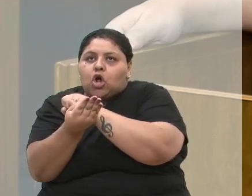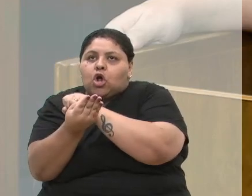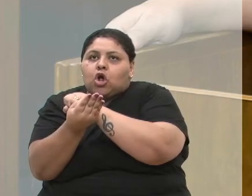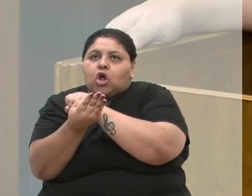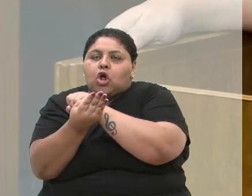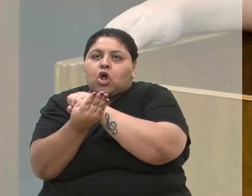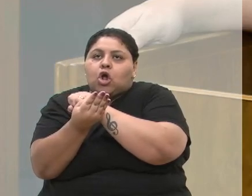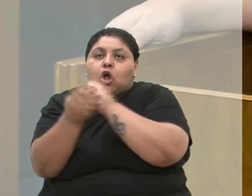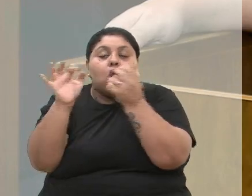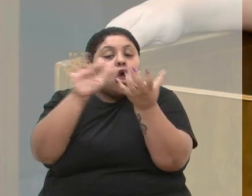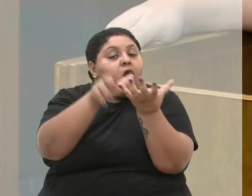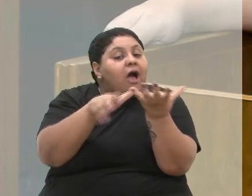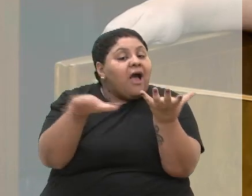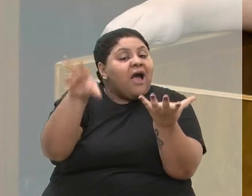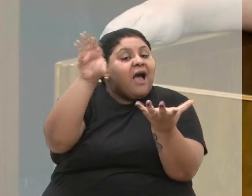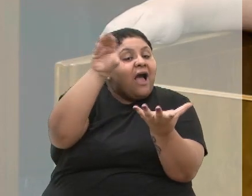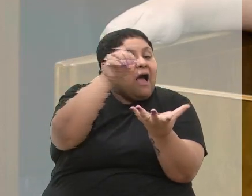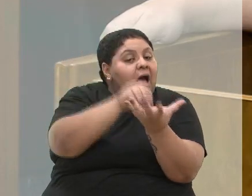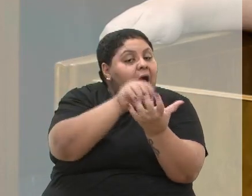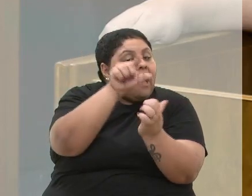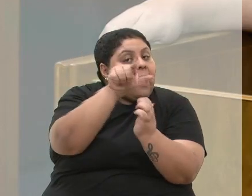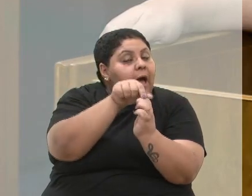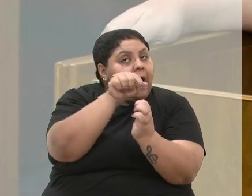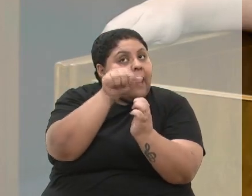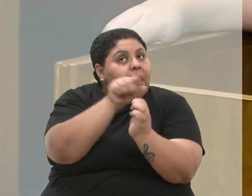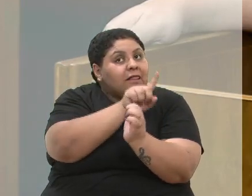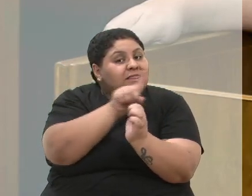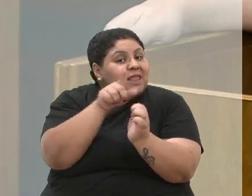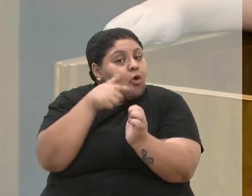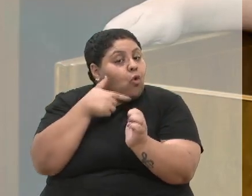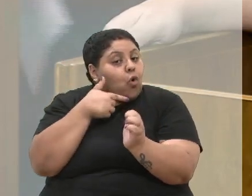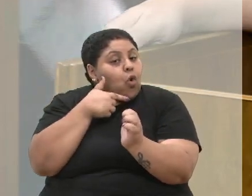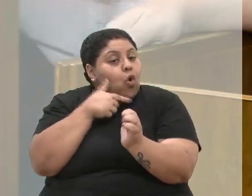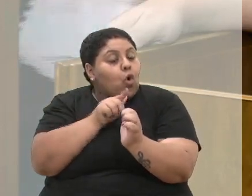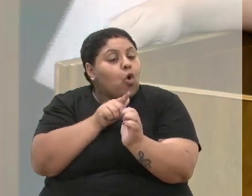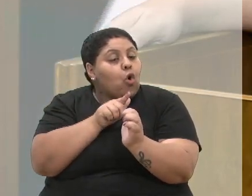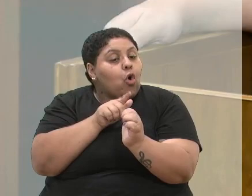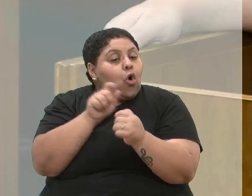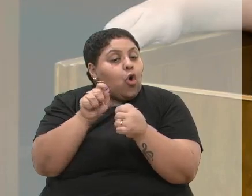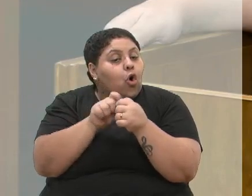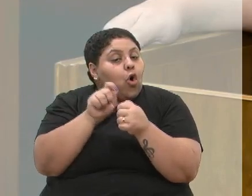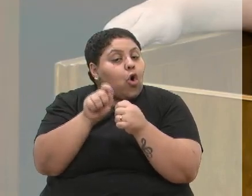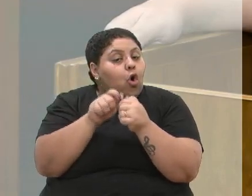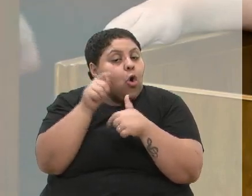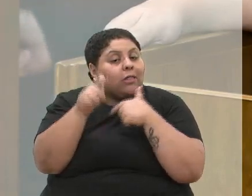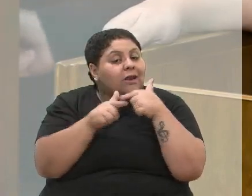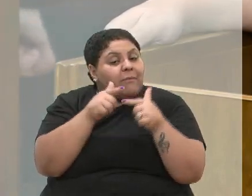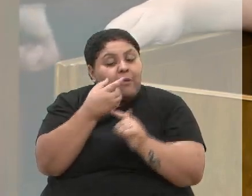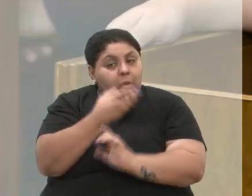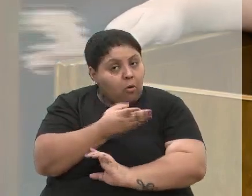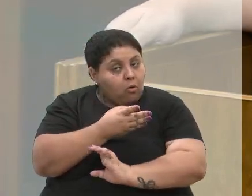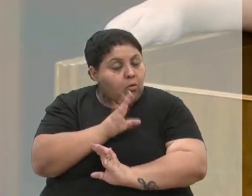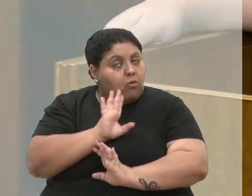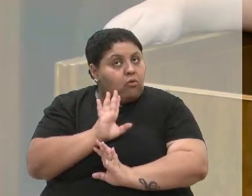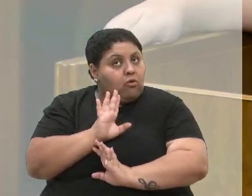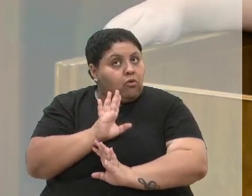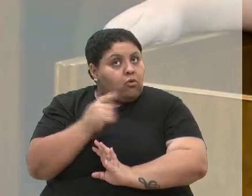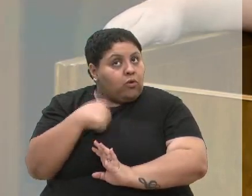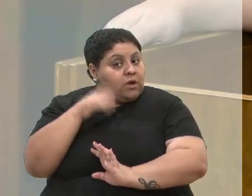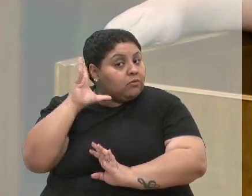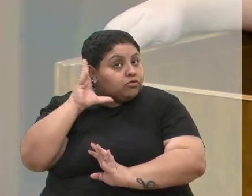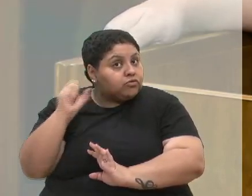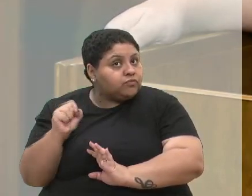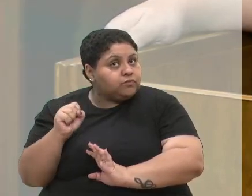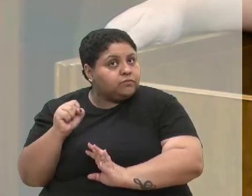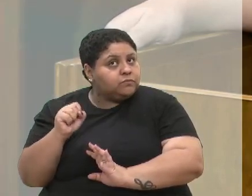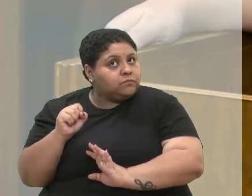a companhia Codeca não está conseguindo prestar um bom serviço. Foi isso que o senhor falou, foi o que eu escutei,